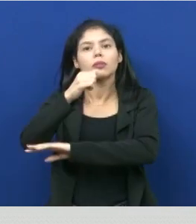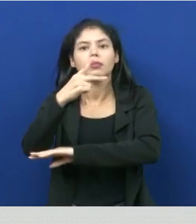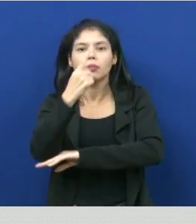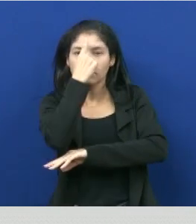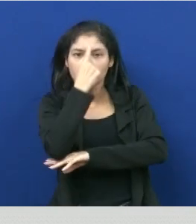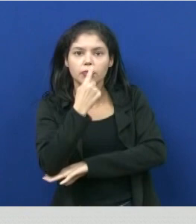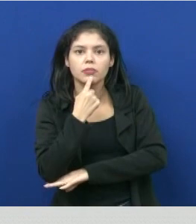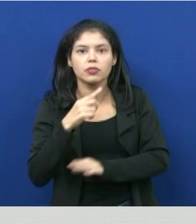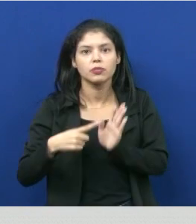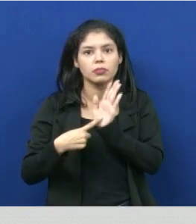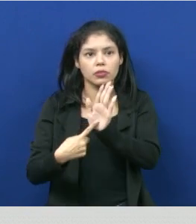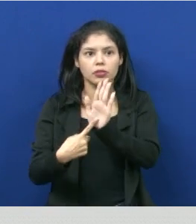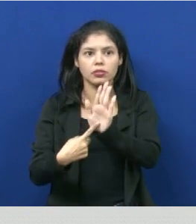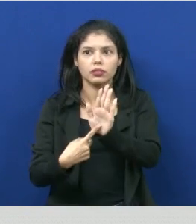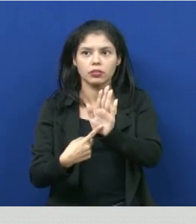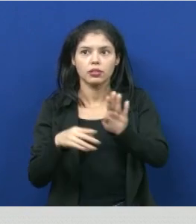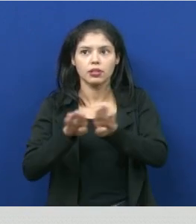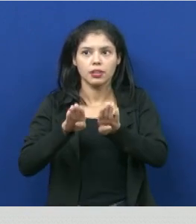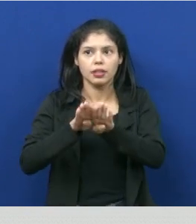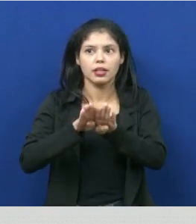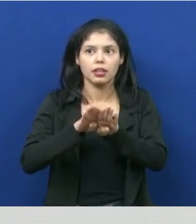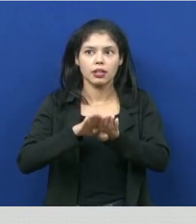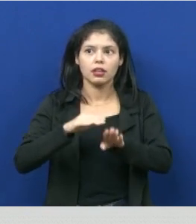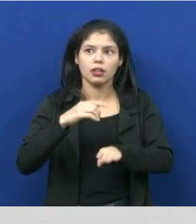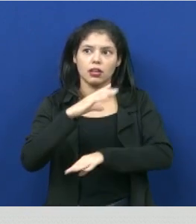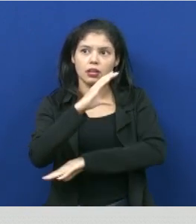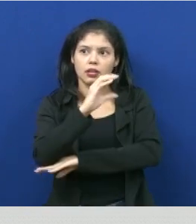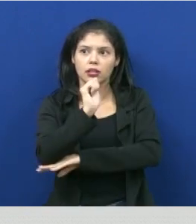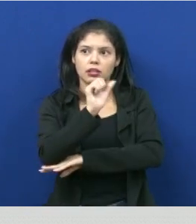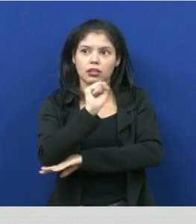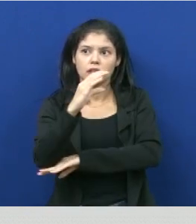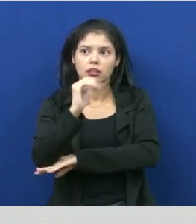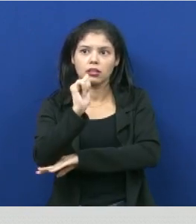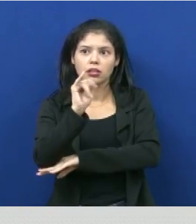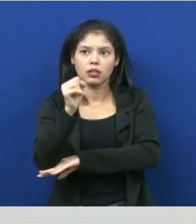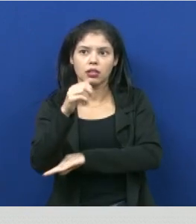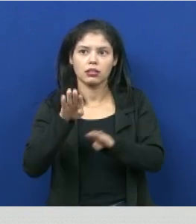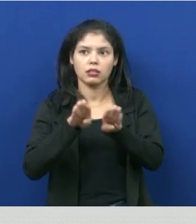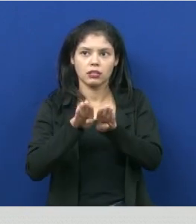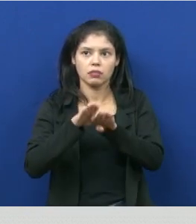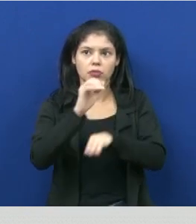figura, a distância entre Cascais e Estoril é de